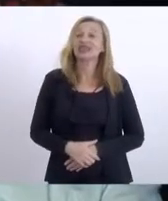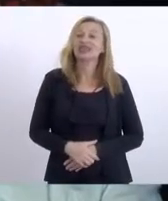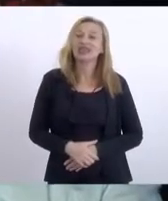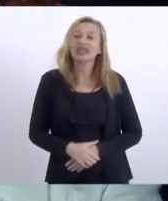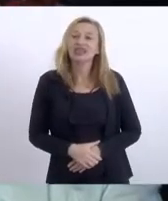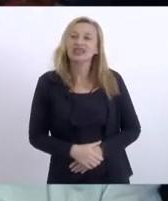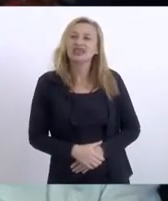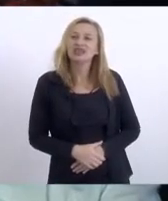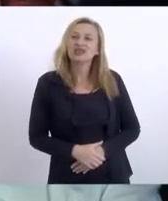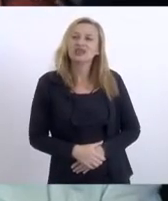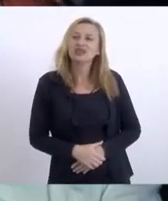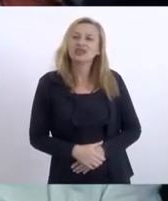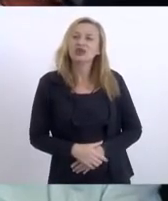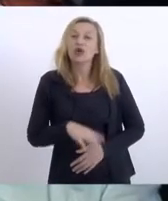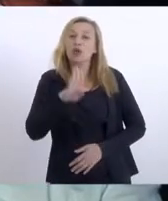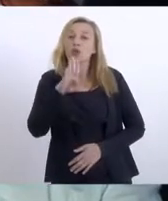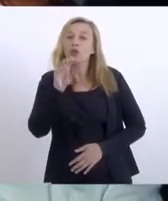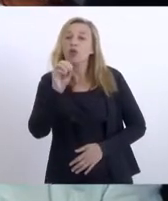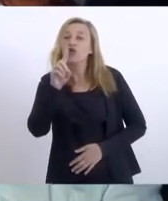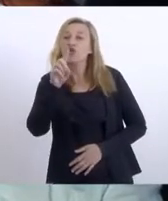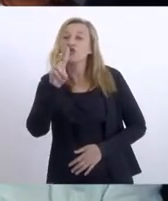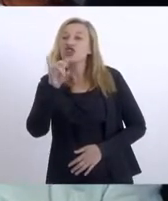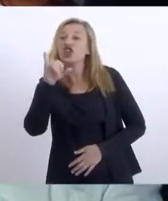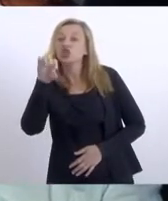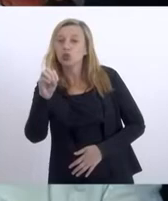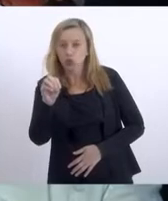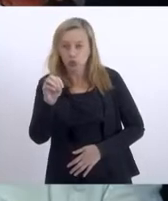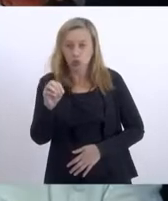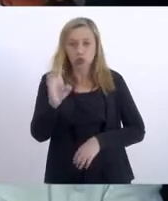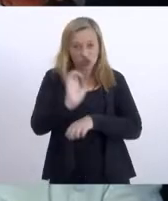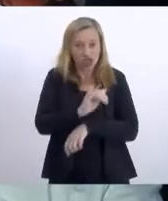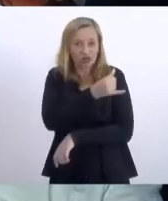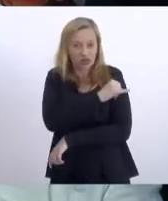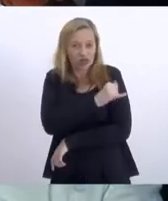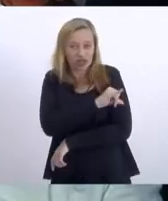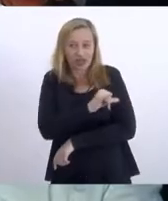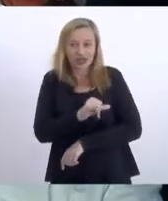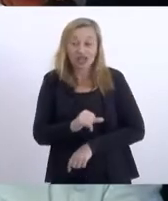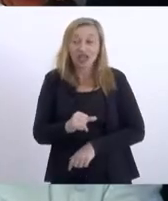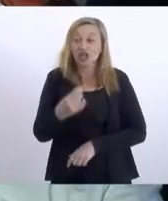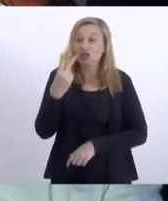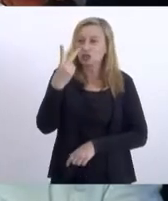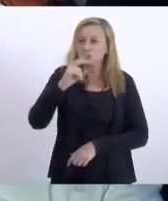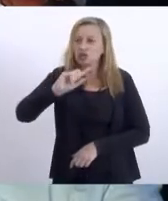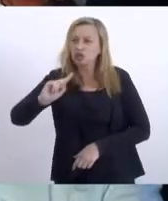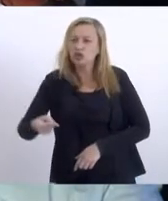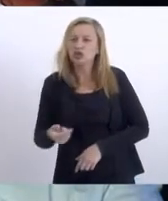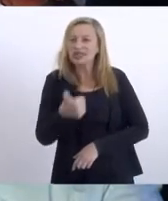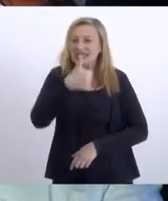rebanho bovino do Estado do Rio de Janeiro é de